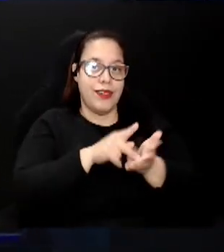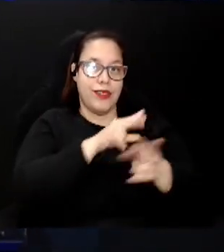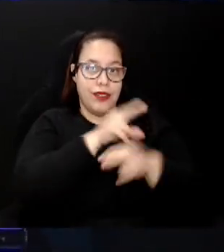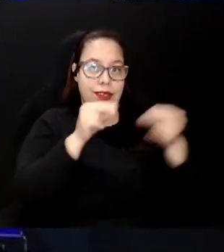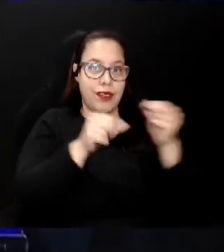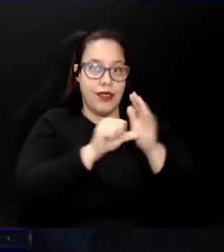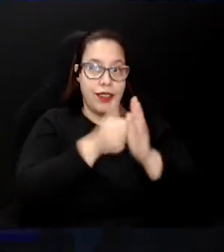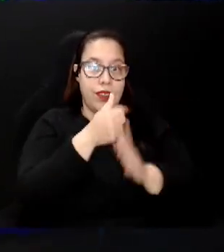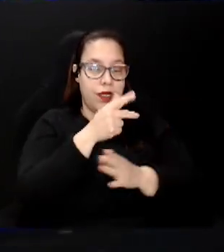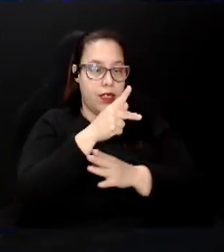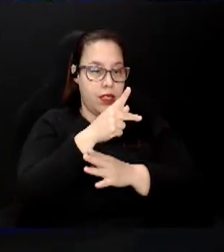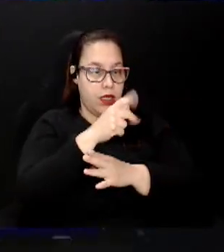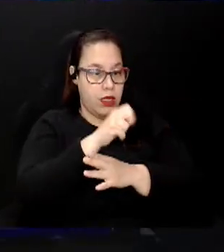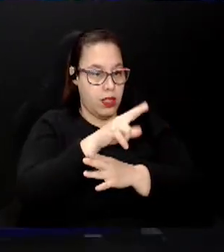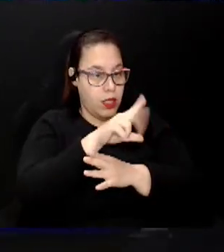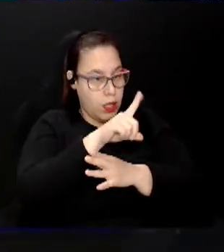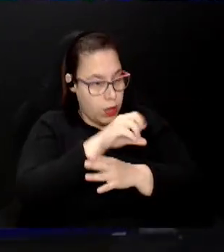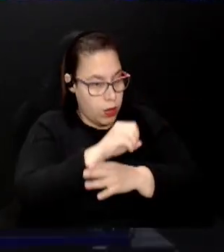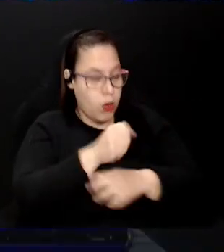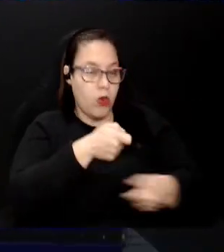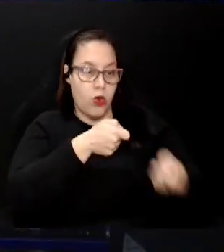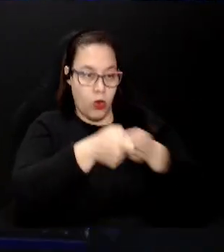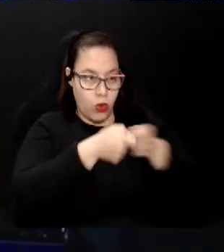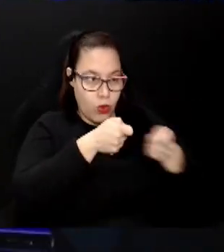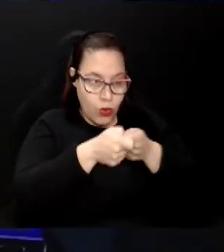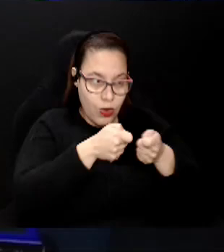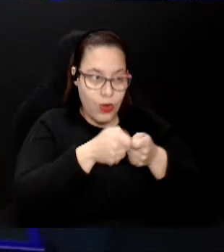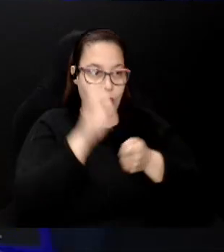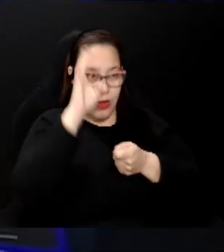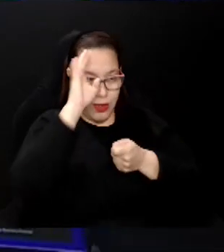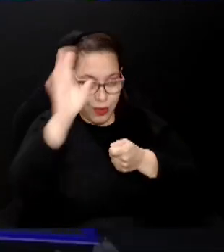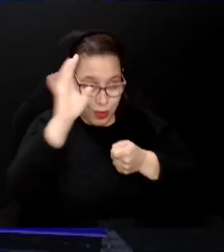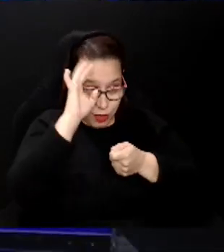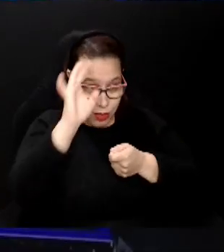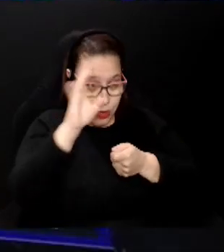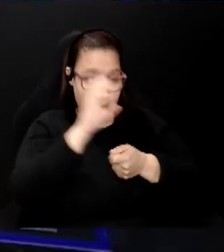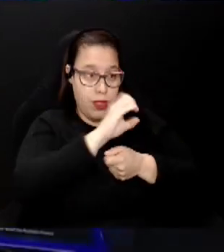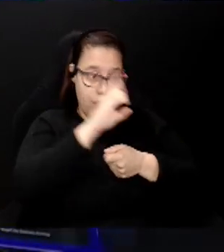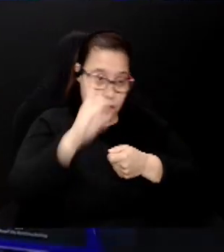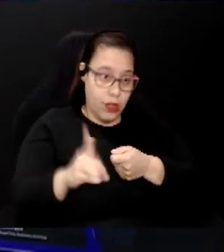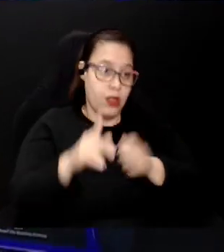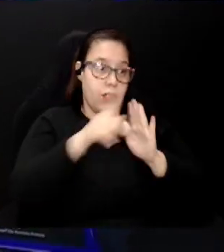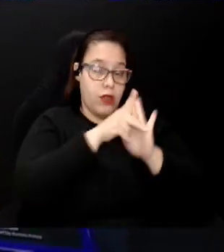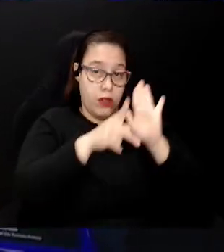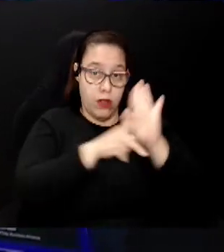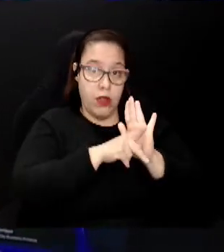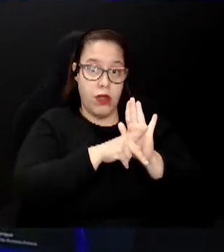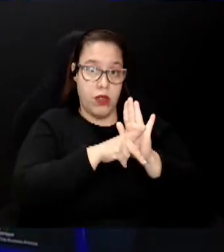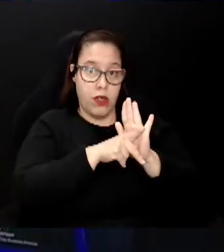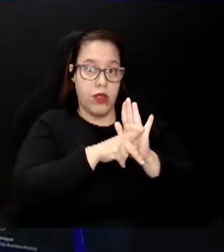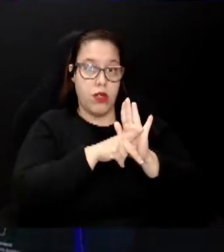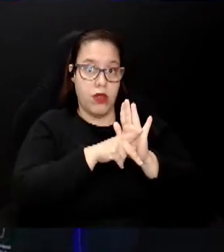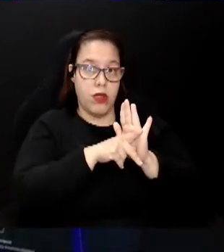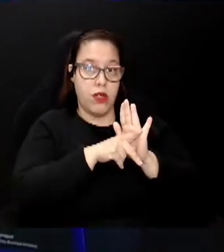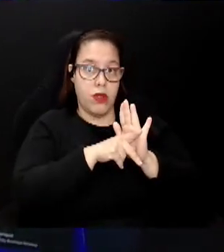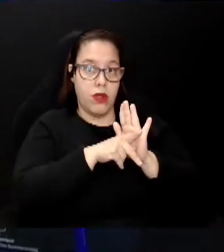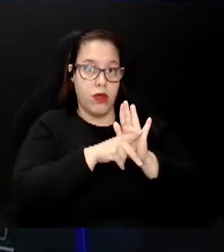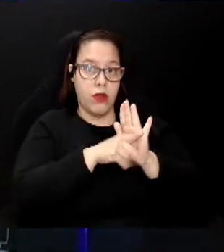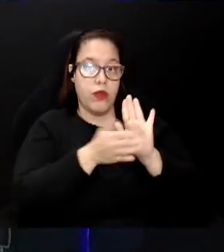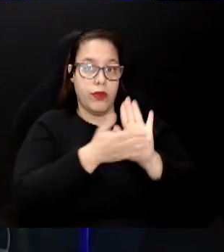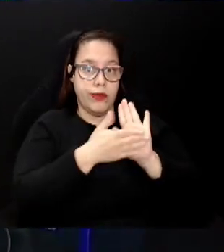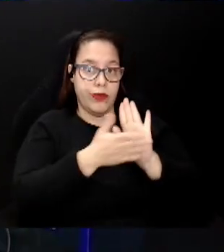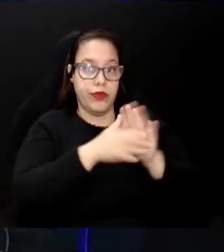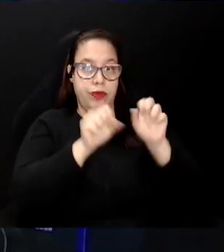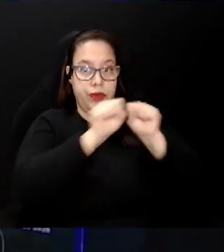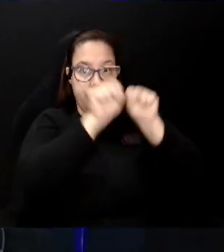que é da controladoria, idealizadora, coordenadora do projeto, que instituiu um sistema